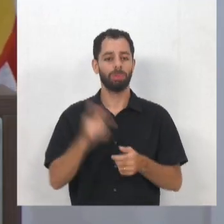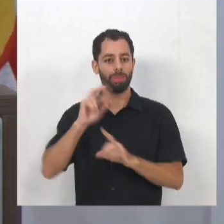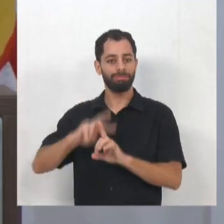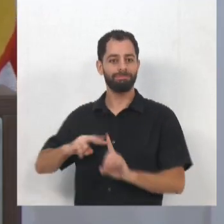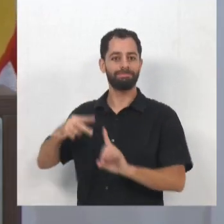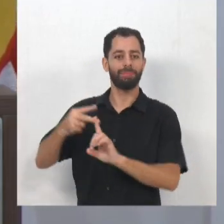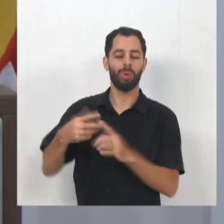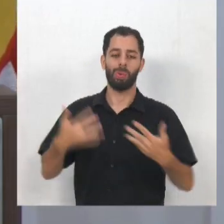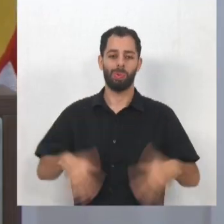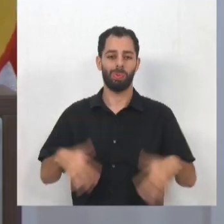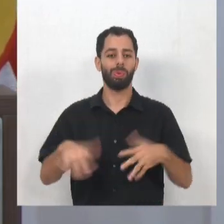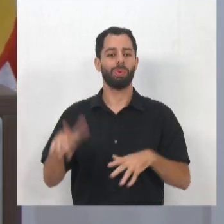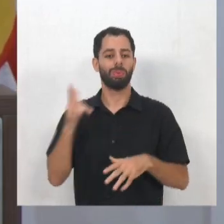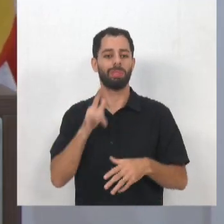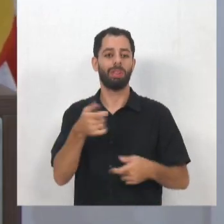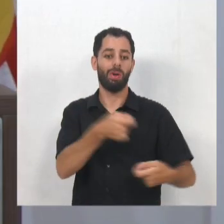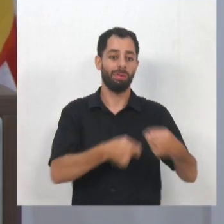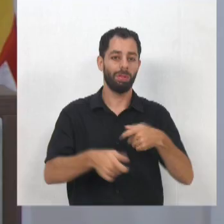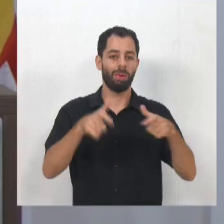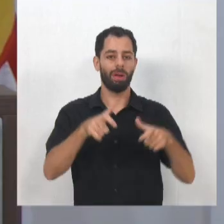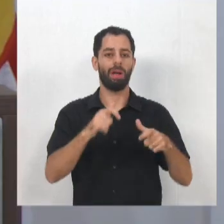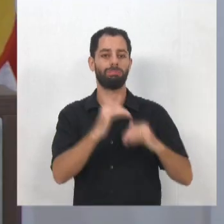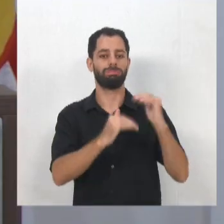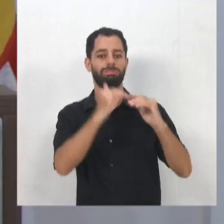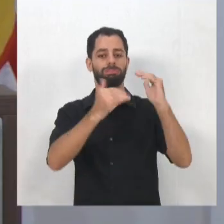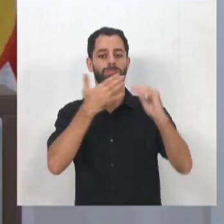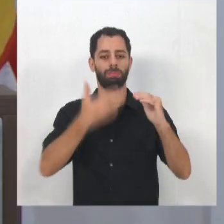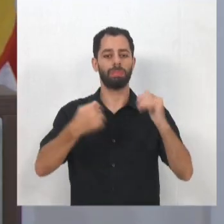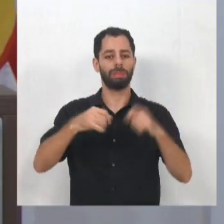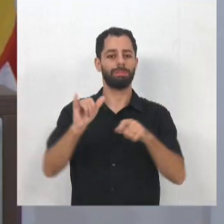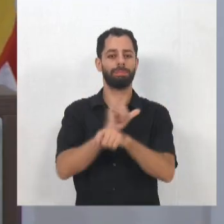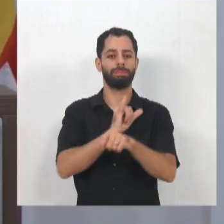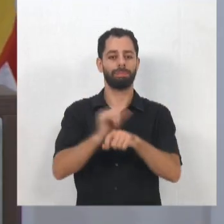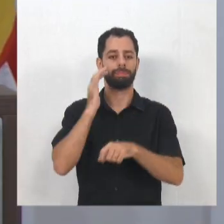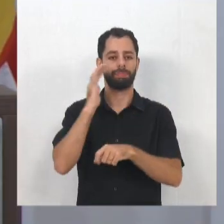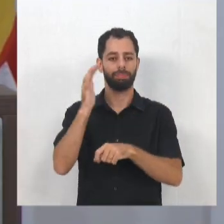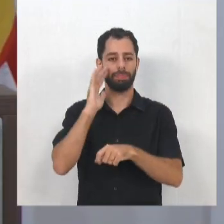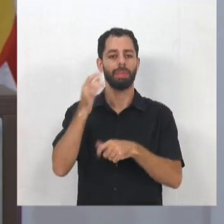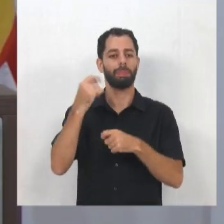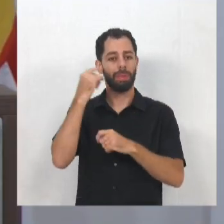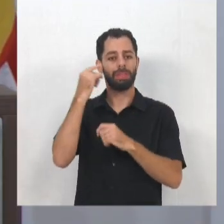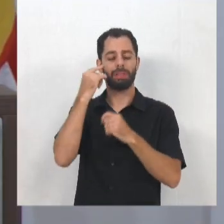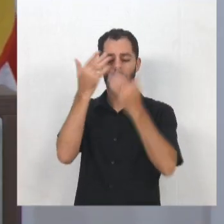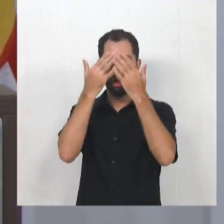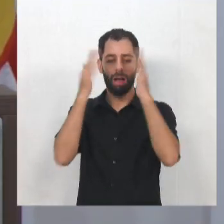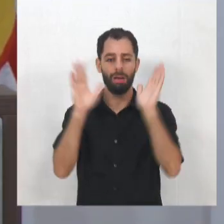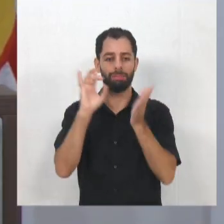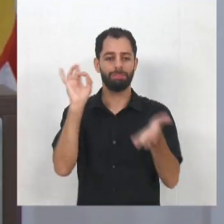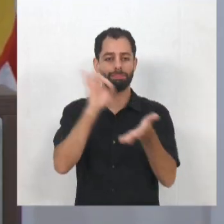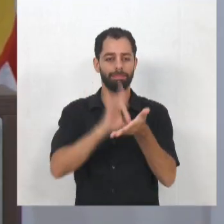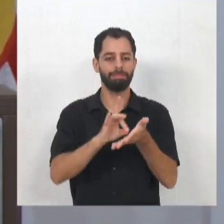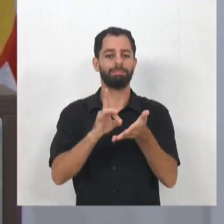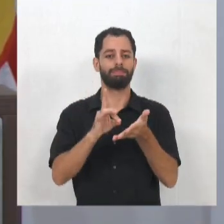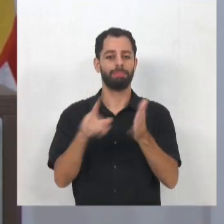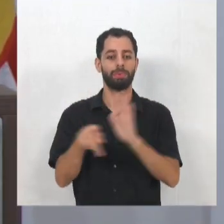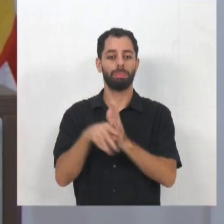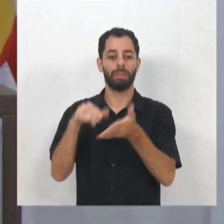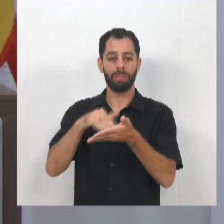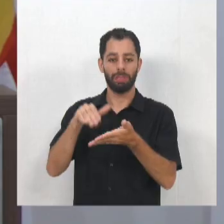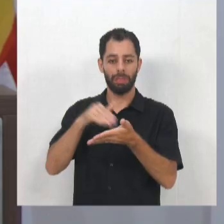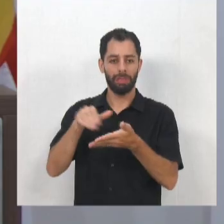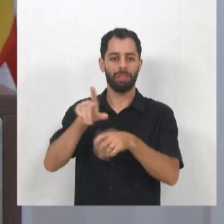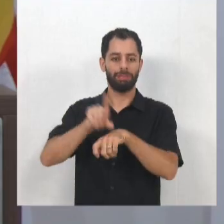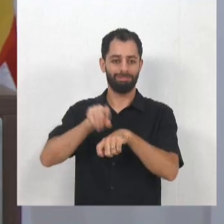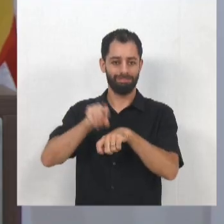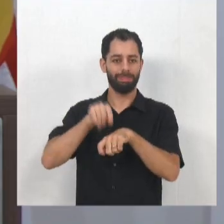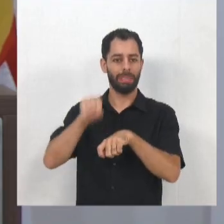gente fomentava o comércio local. Precisamos pensar, e eu vou cobrar que se pense fora da caixa e que de fato a Secretaria de Educação pense